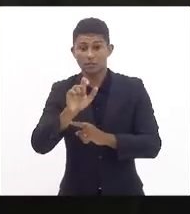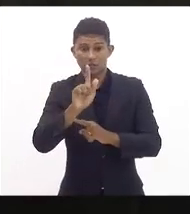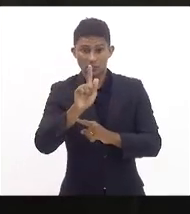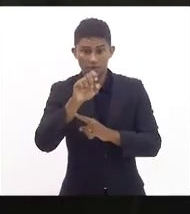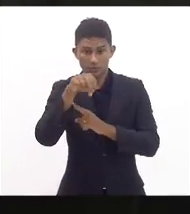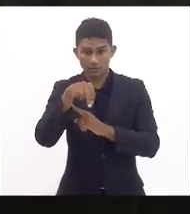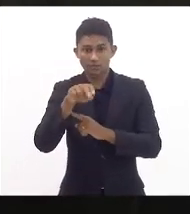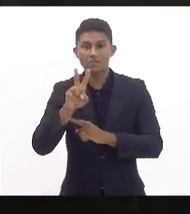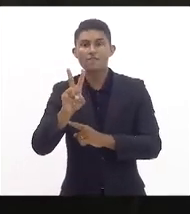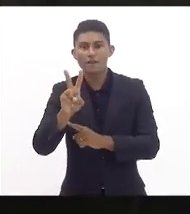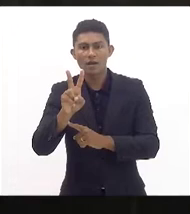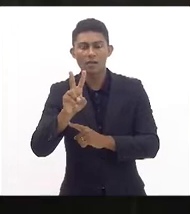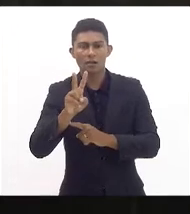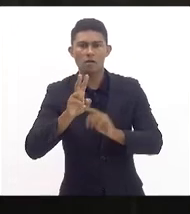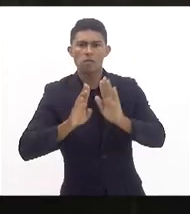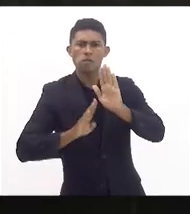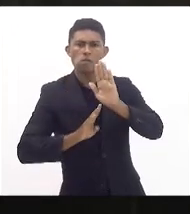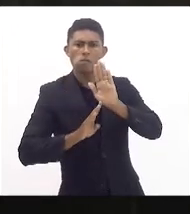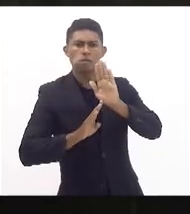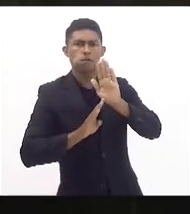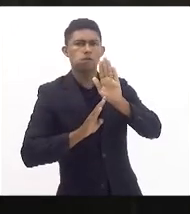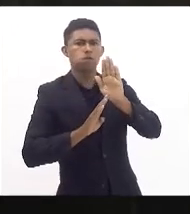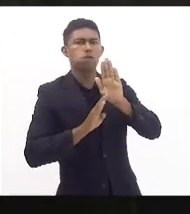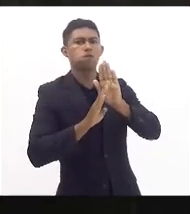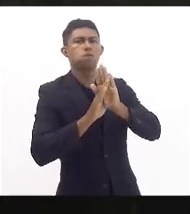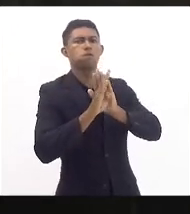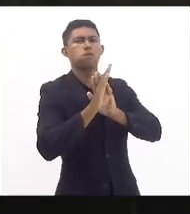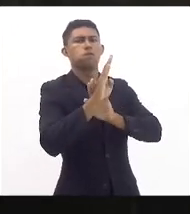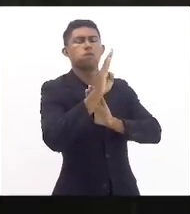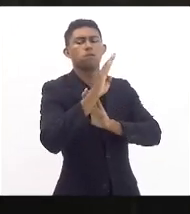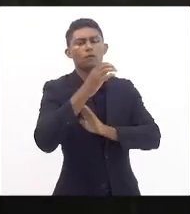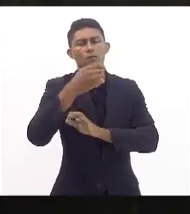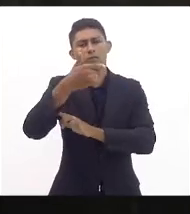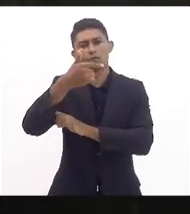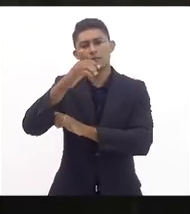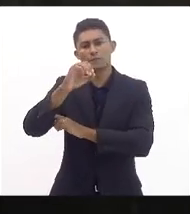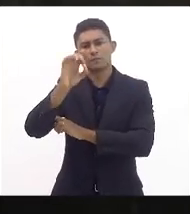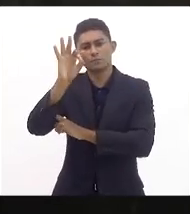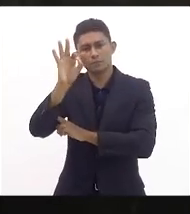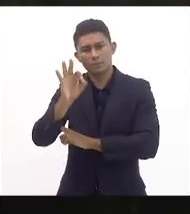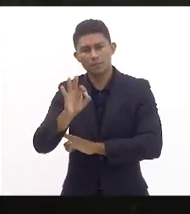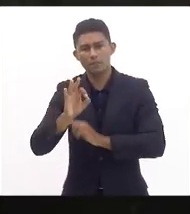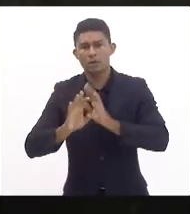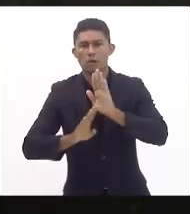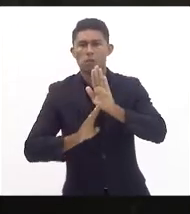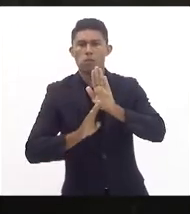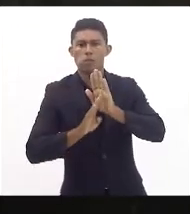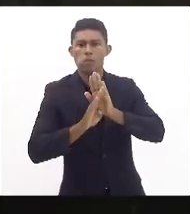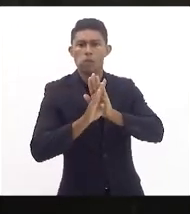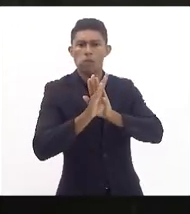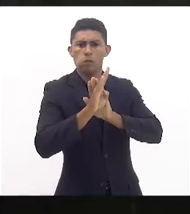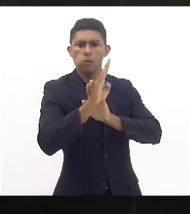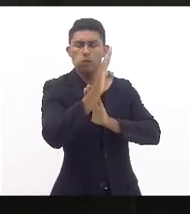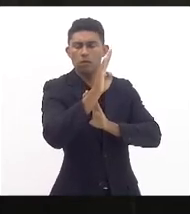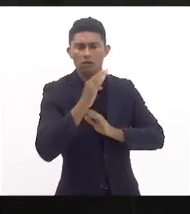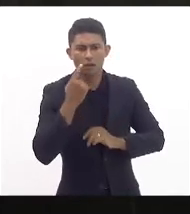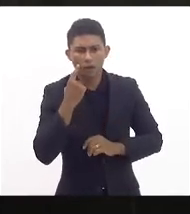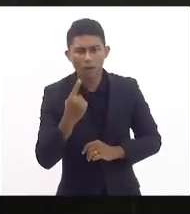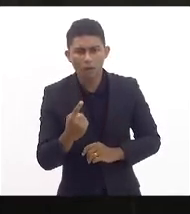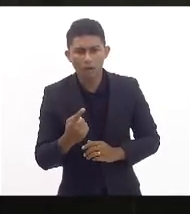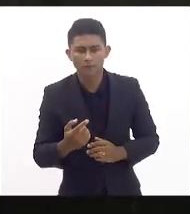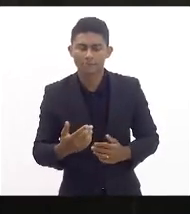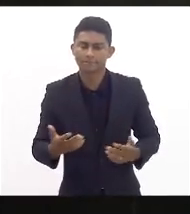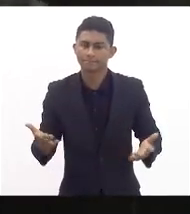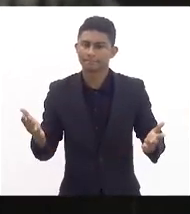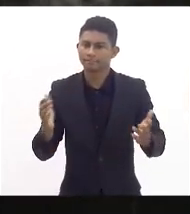na ordem de 20 pontos percentuais. Veja, deputado Eliomar